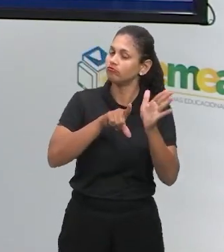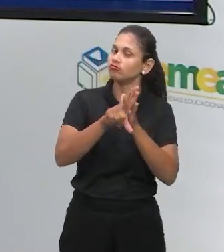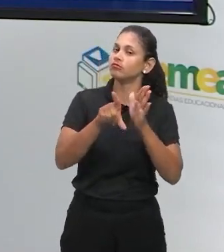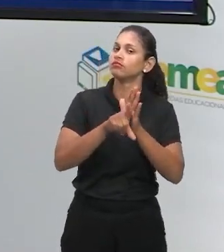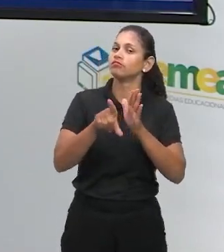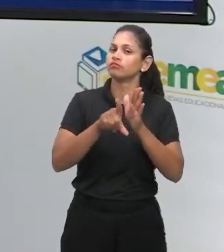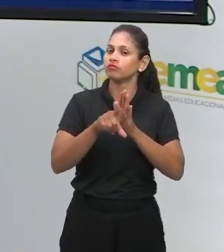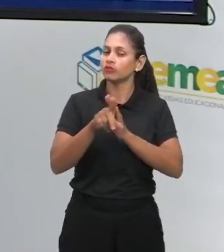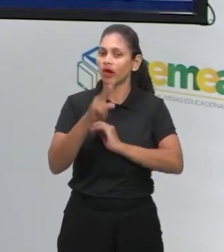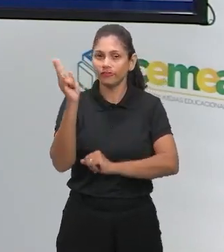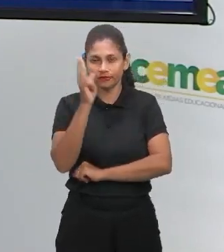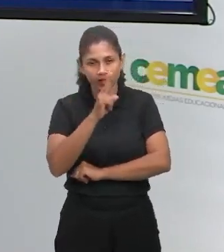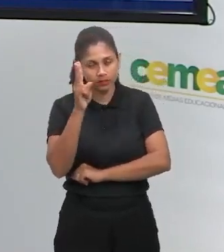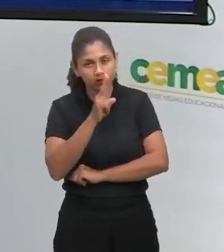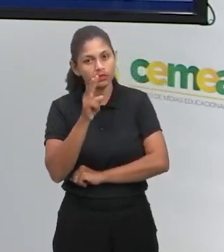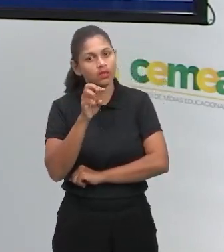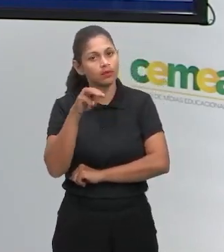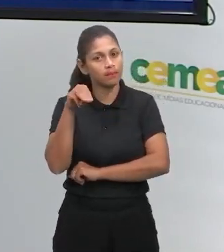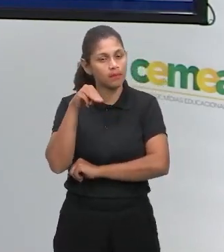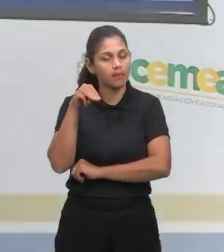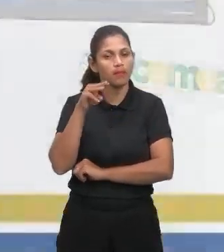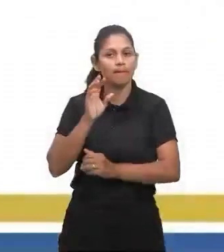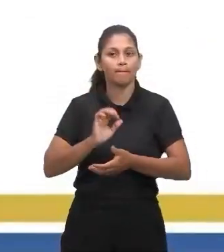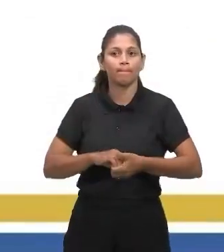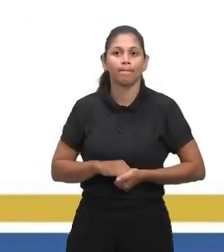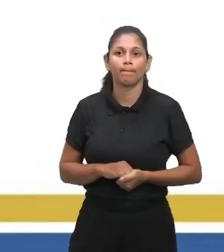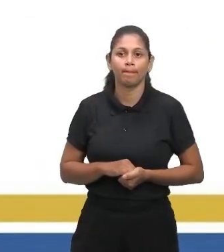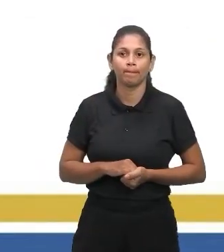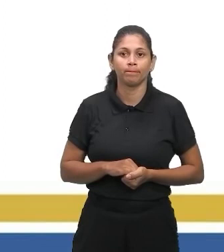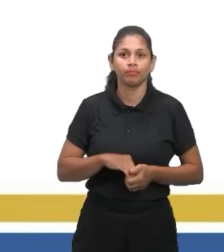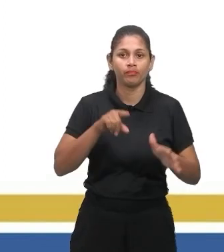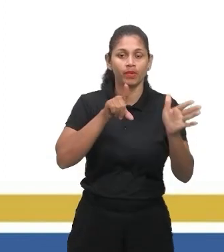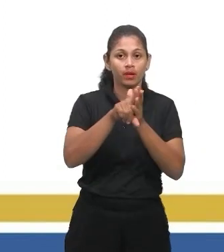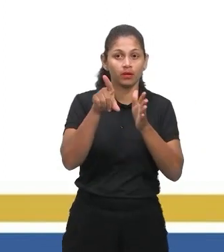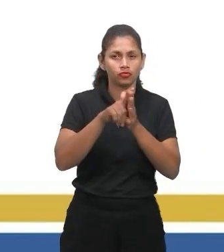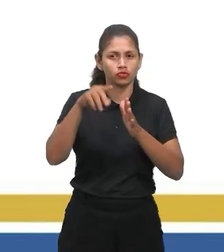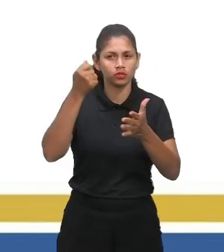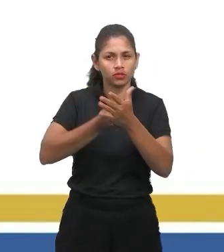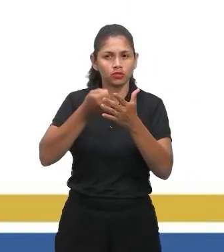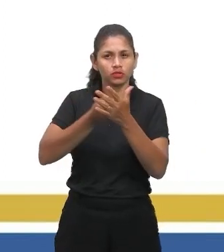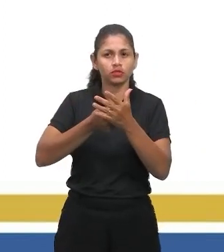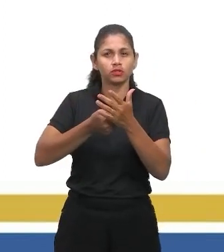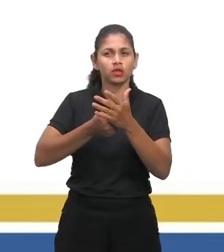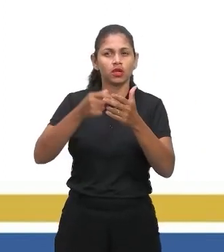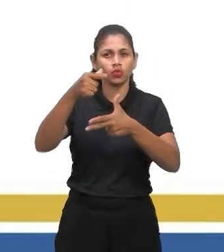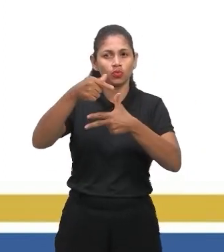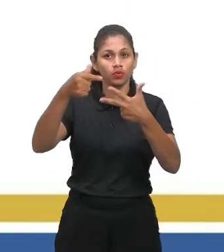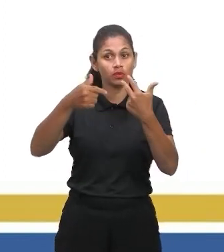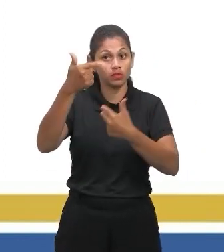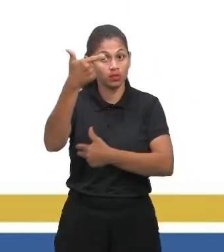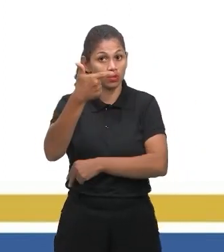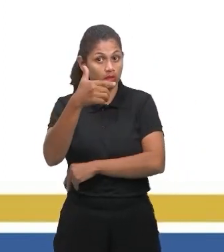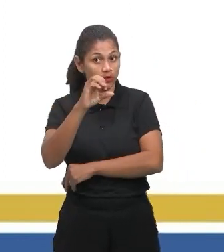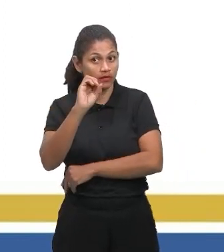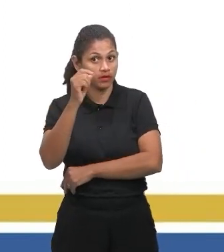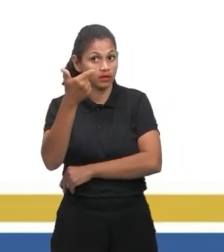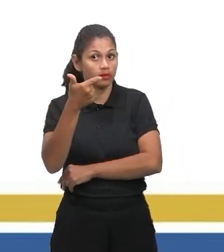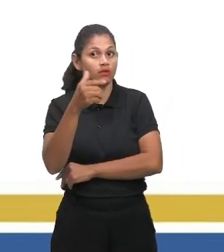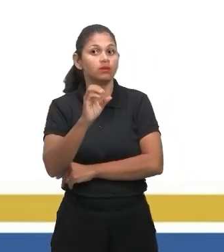média. Vamos ver agora mais uma questão. Questão que foi cobrada aí no Enem de 2020, no Enem PPL,